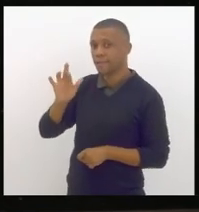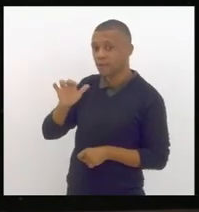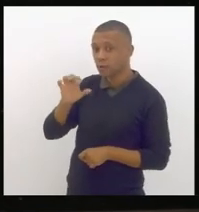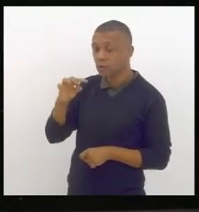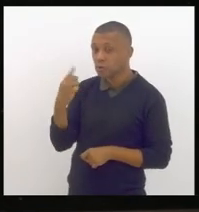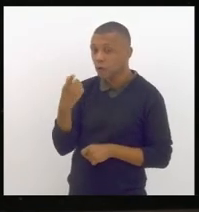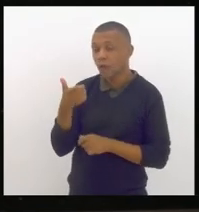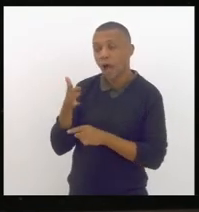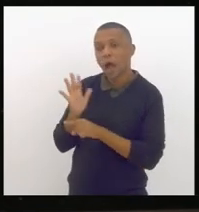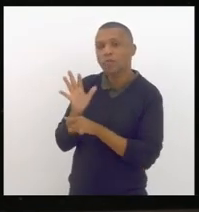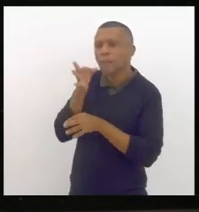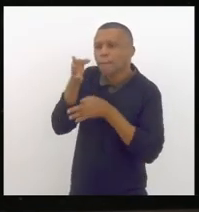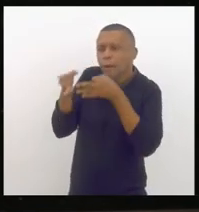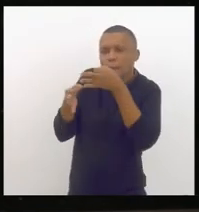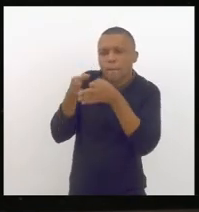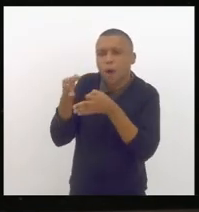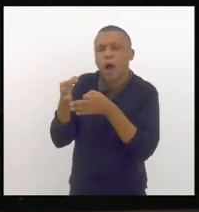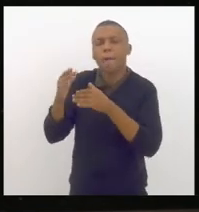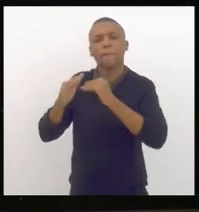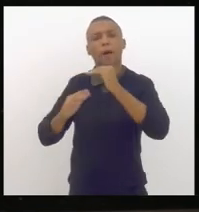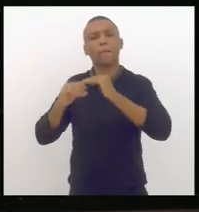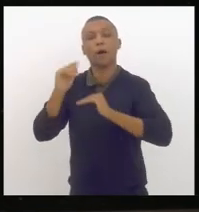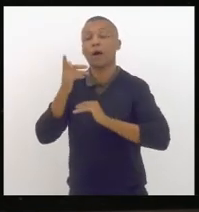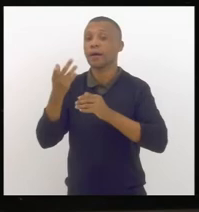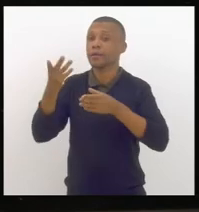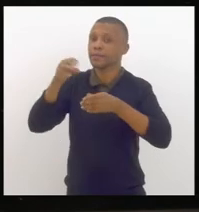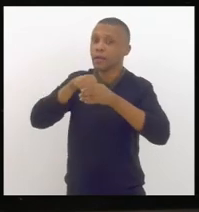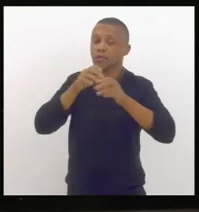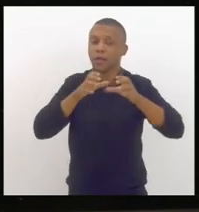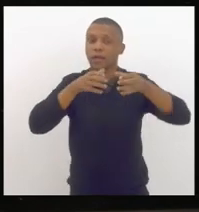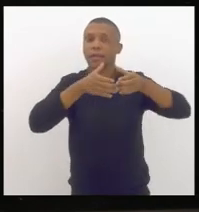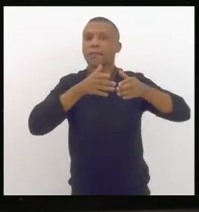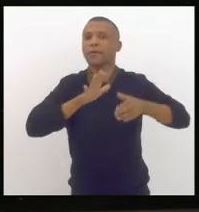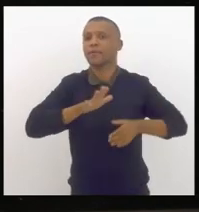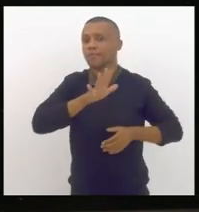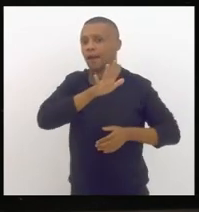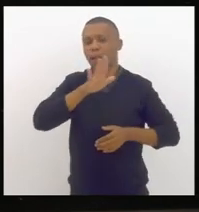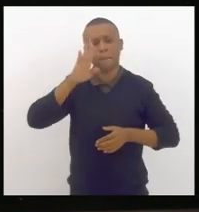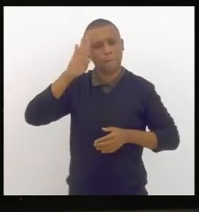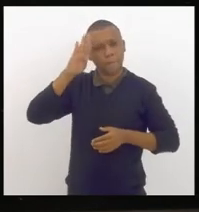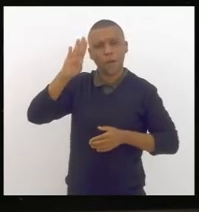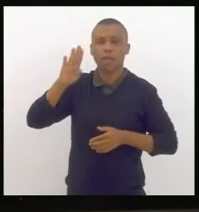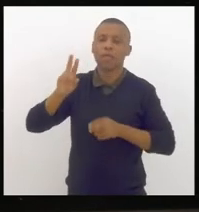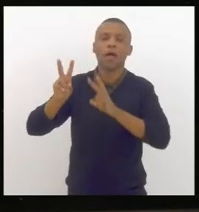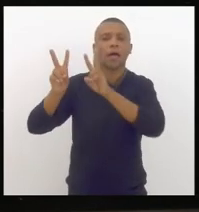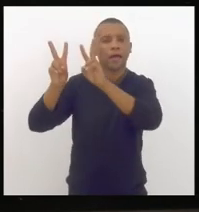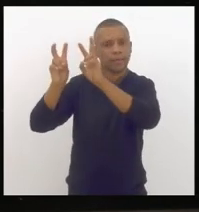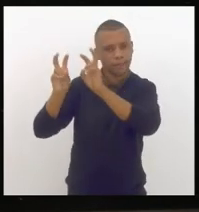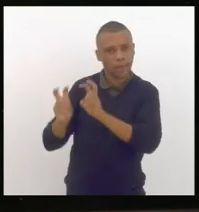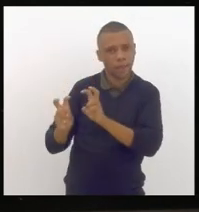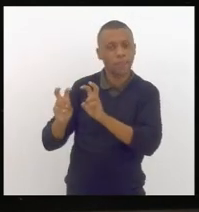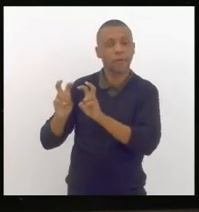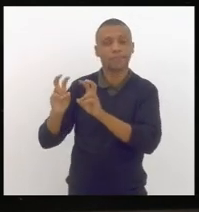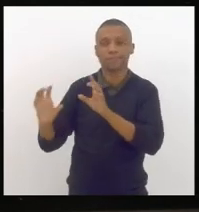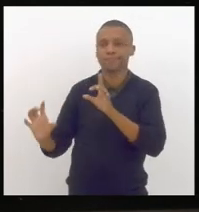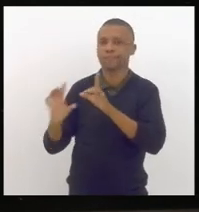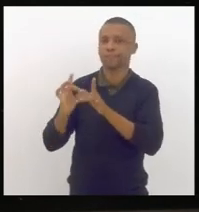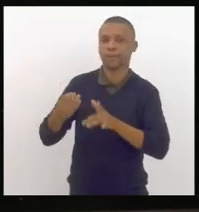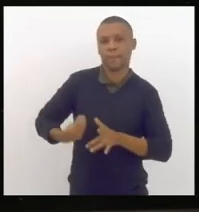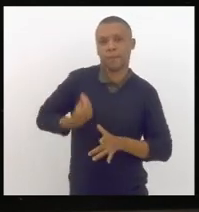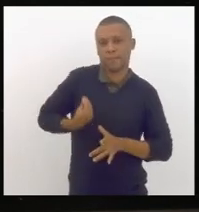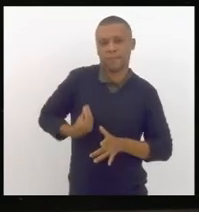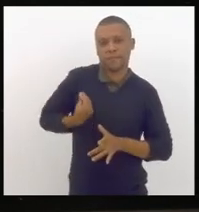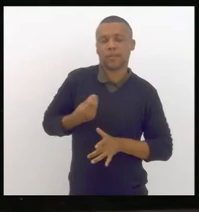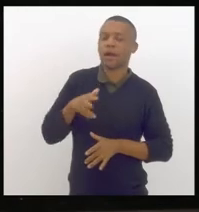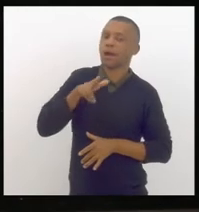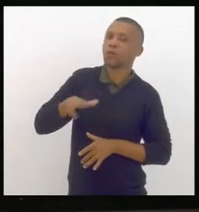assessoras na equipe de favela. Em especial, esse é um tema que passa pela minha vida, não só